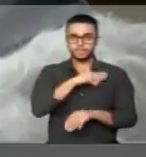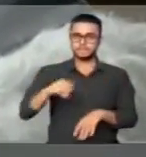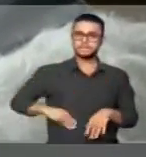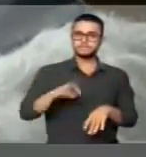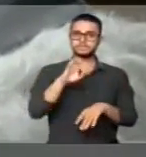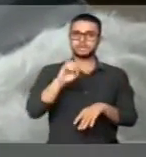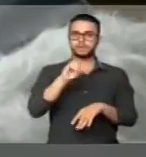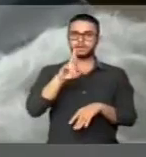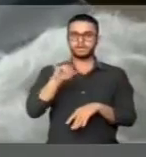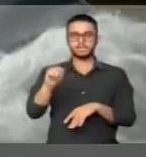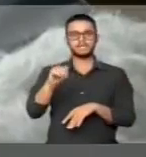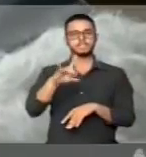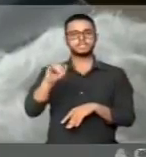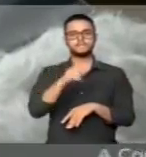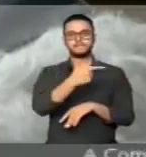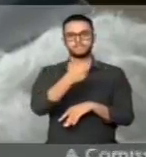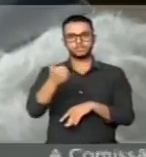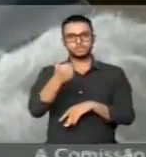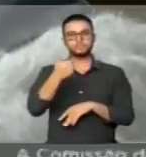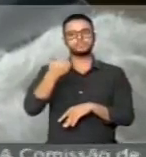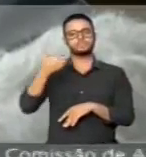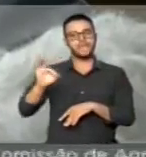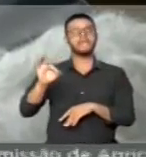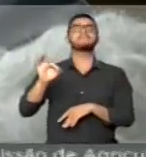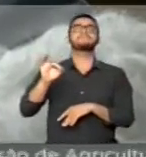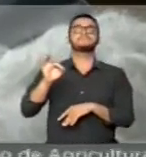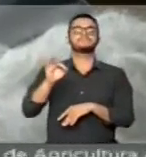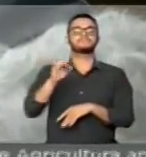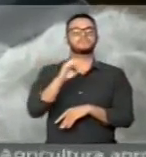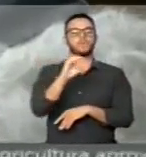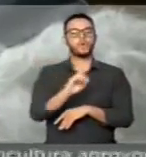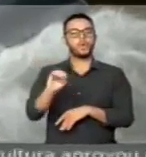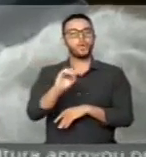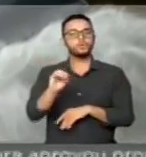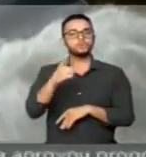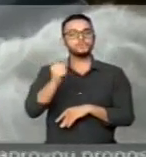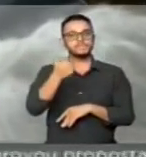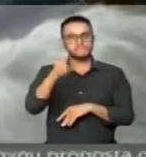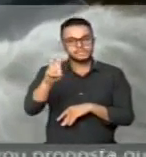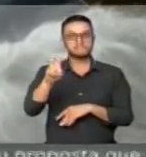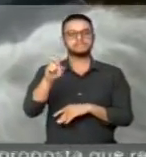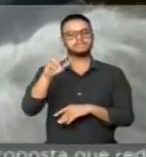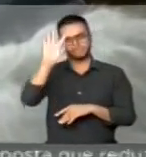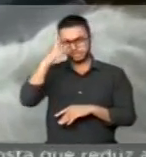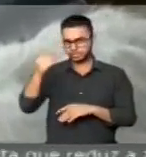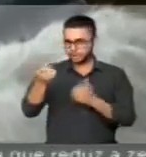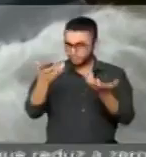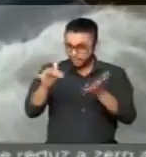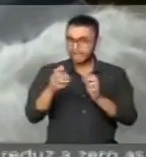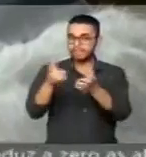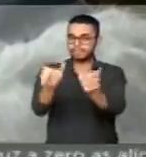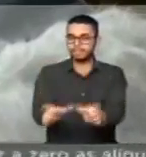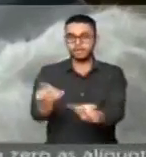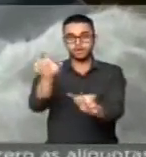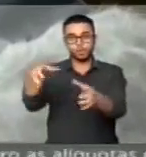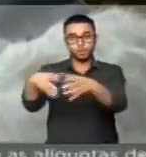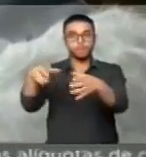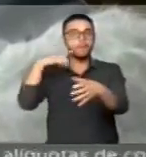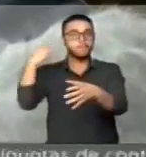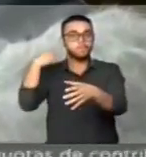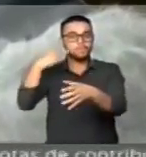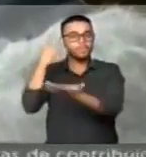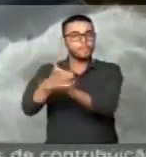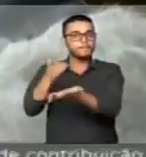de 21/10/2015, deferiu acesso à cópia integral dos autos ao advogado da mesma banca.